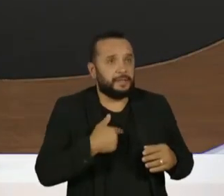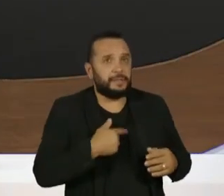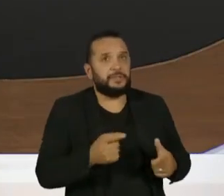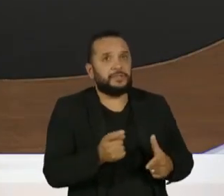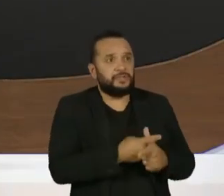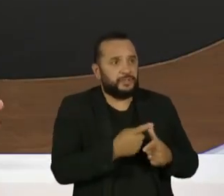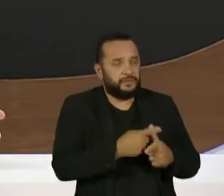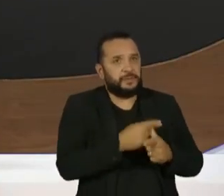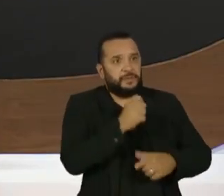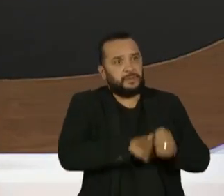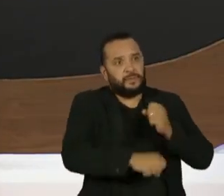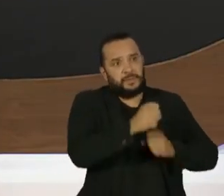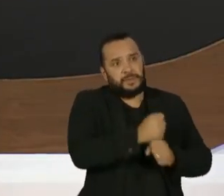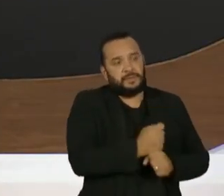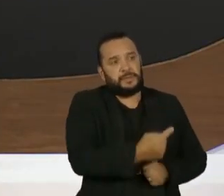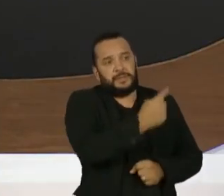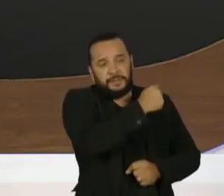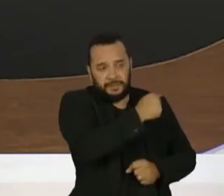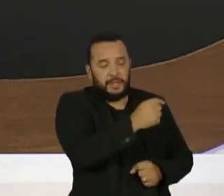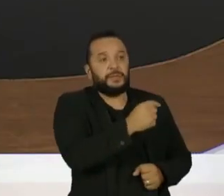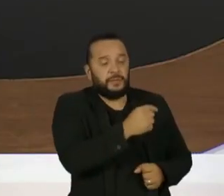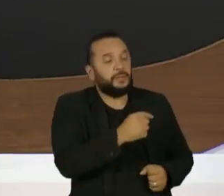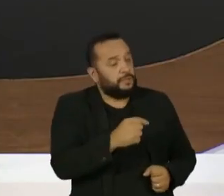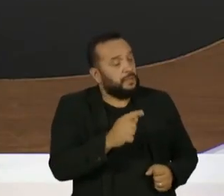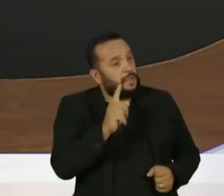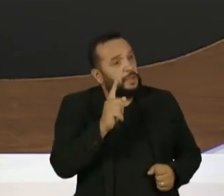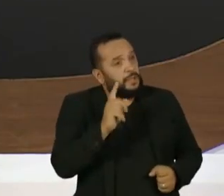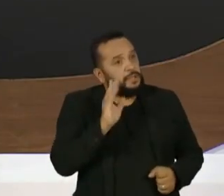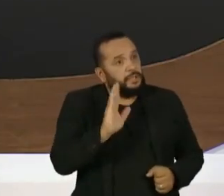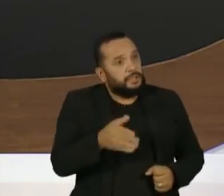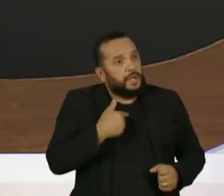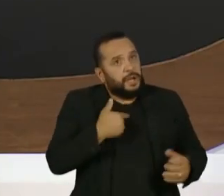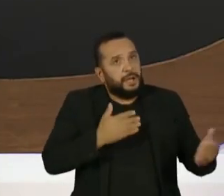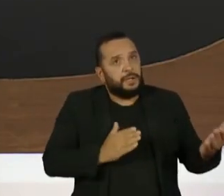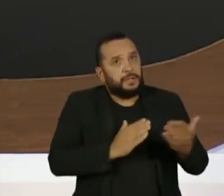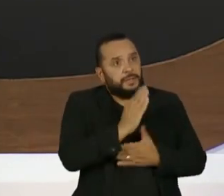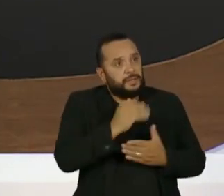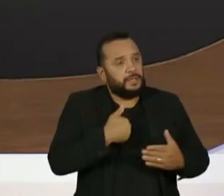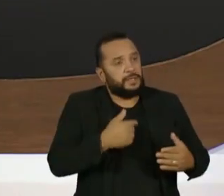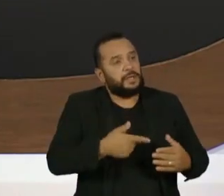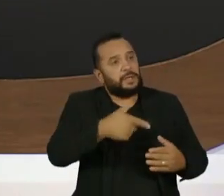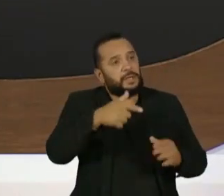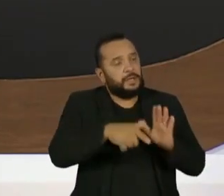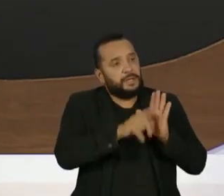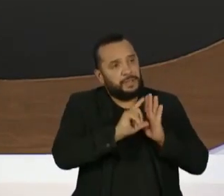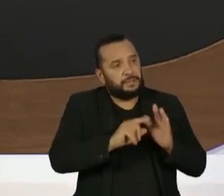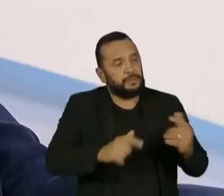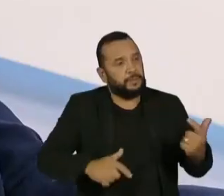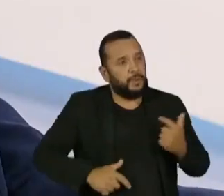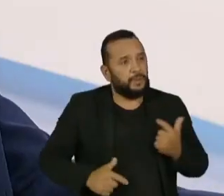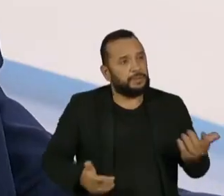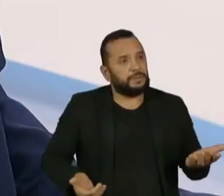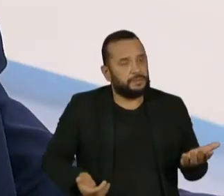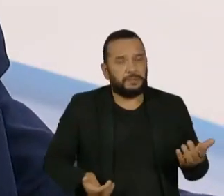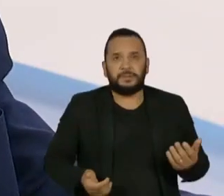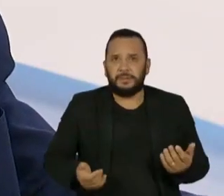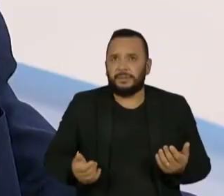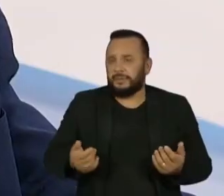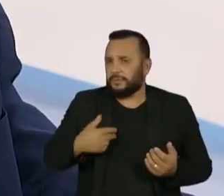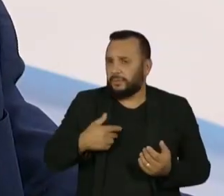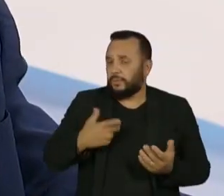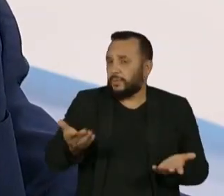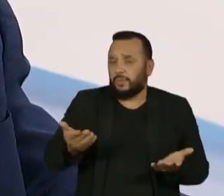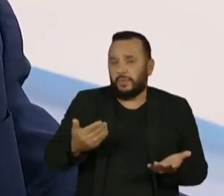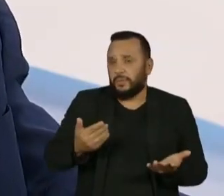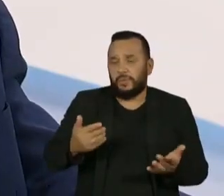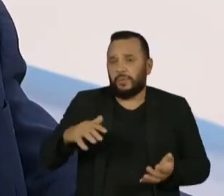transição aprovou, ou seja, uma PEC aprovada antes mesmo dele tomar posse. O Congresso tem uma certa responsabilidade também? O Congresso aderiu à tese